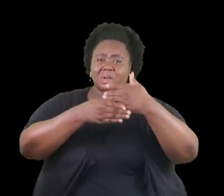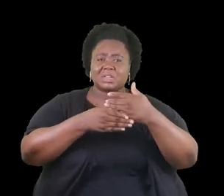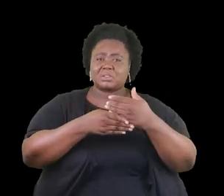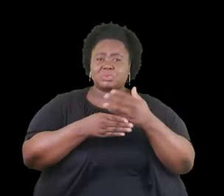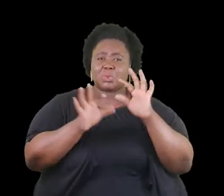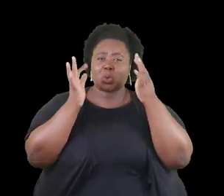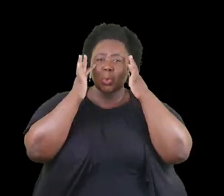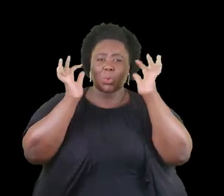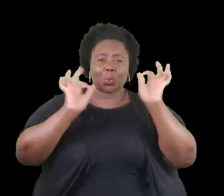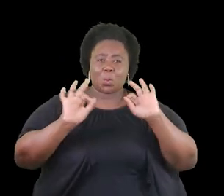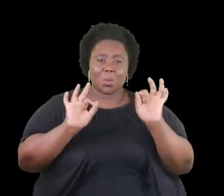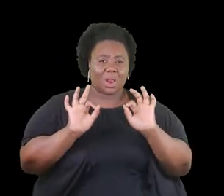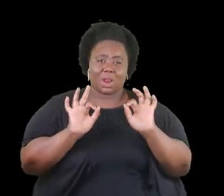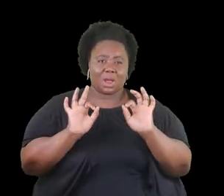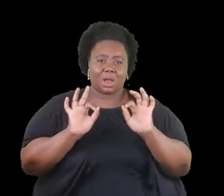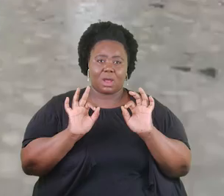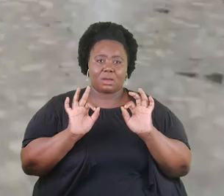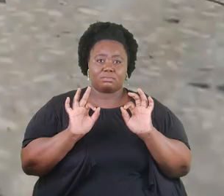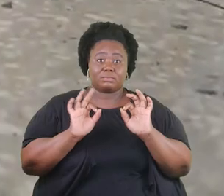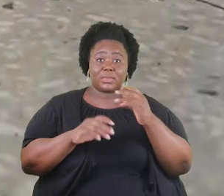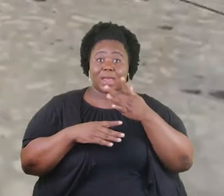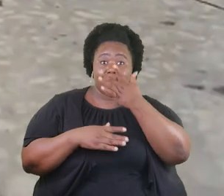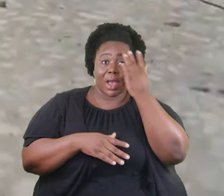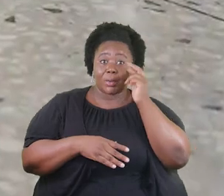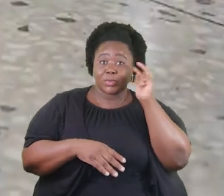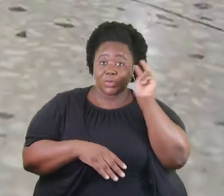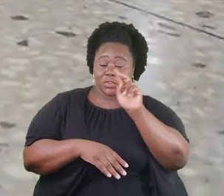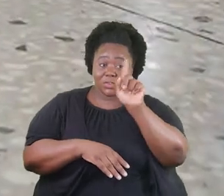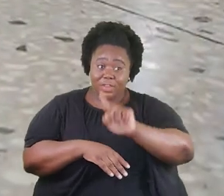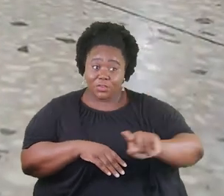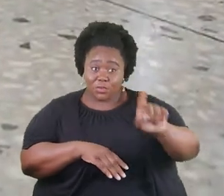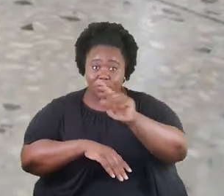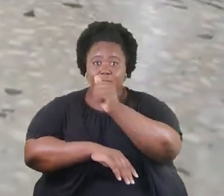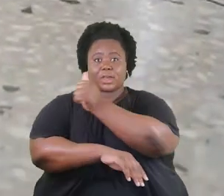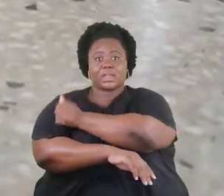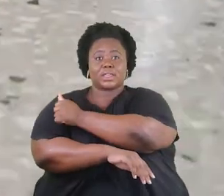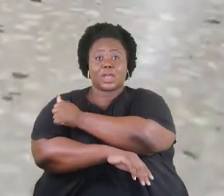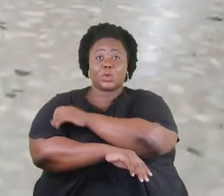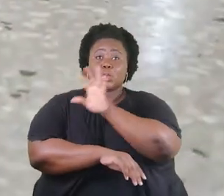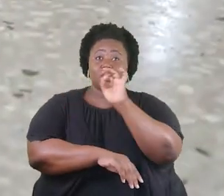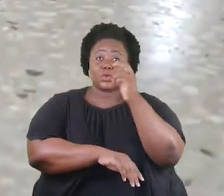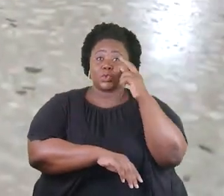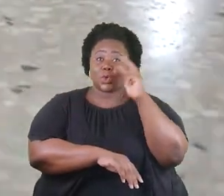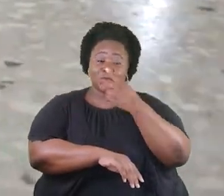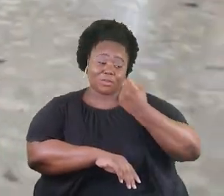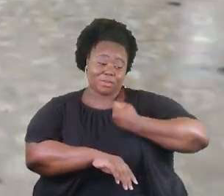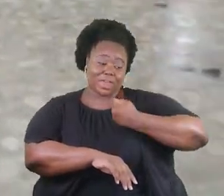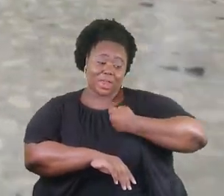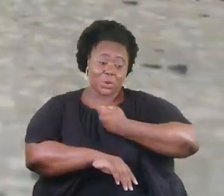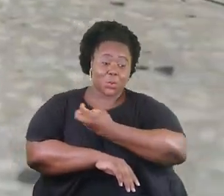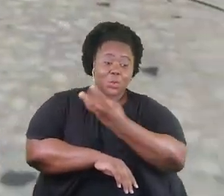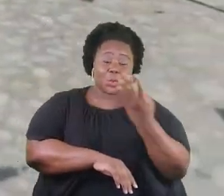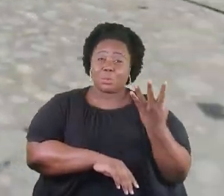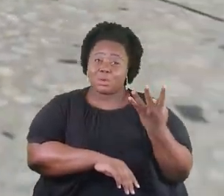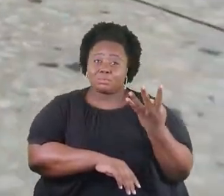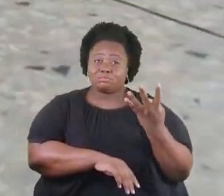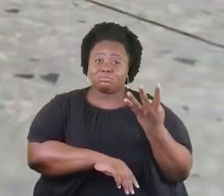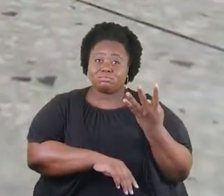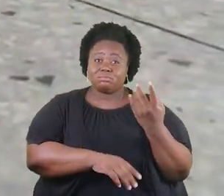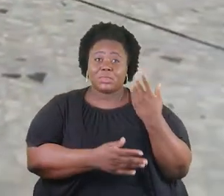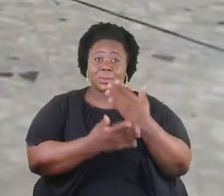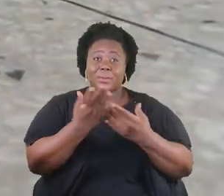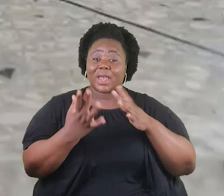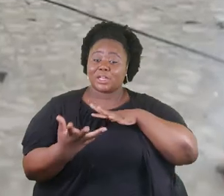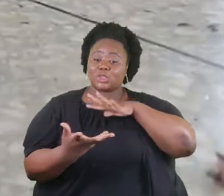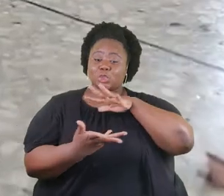não entendeu nada. Quem olha para vocês, alunos, e só vê números na chamada, acaba por